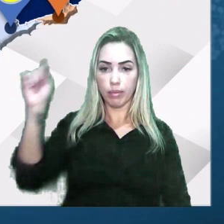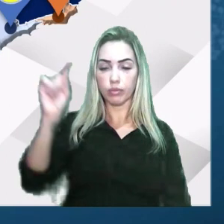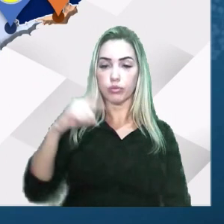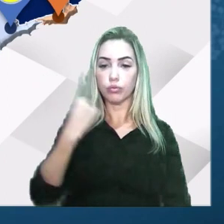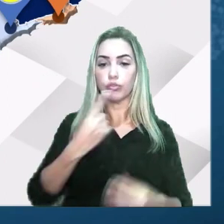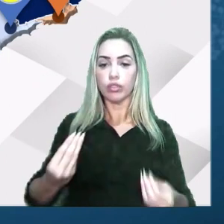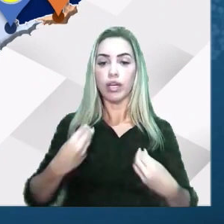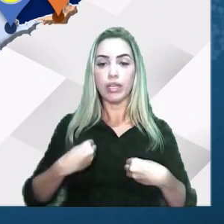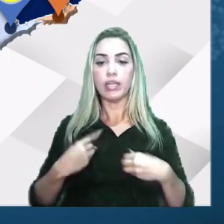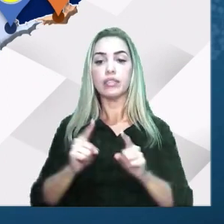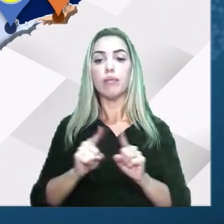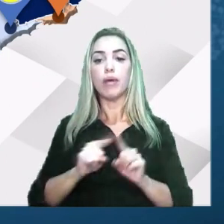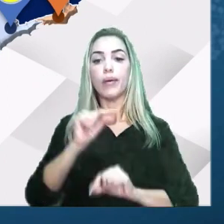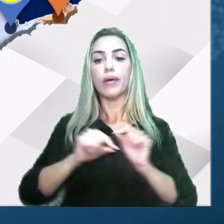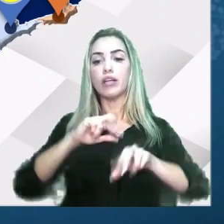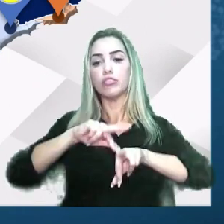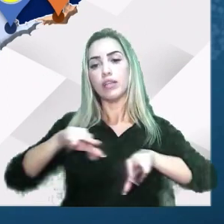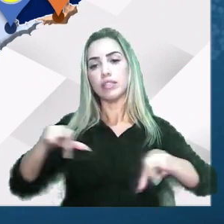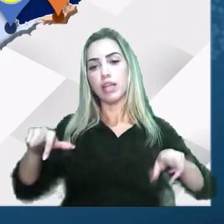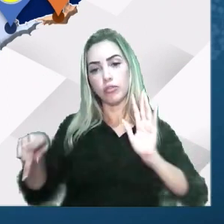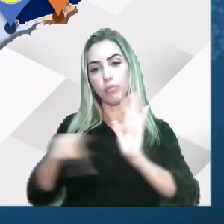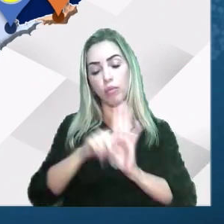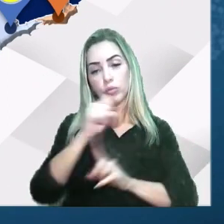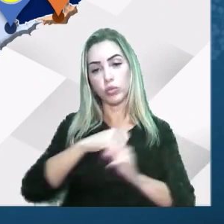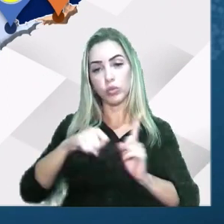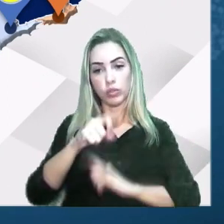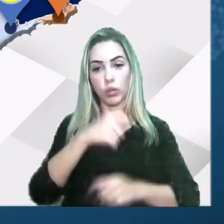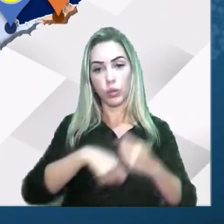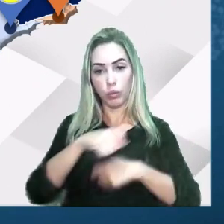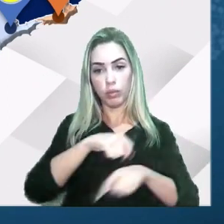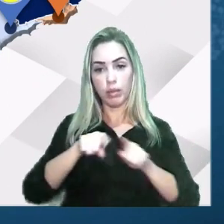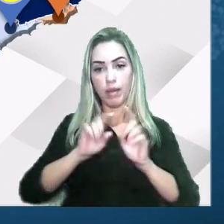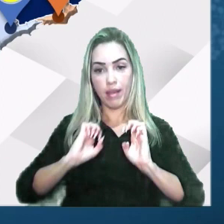propiciaria uma diversidade socioeconômica e étnica.